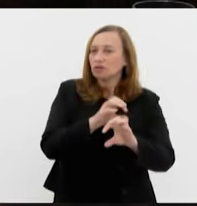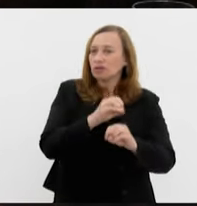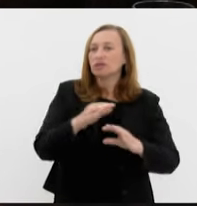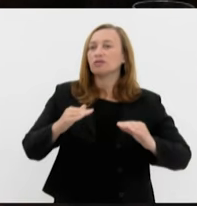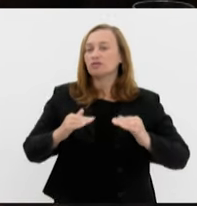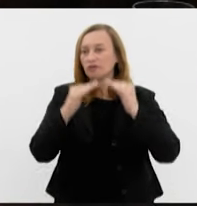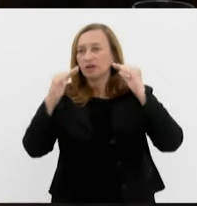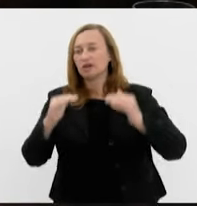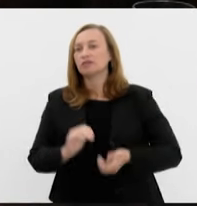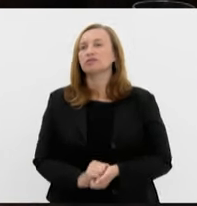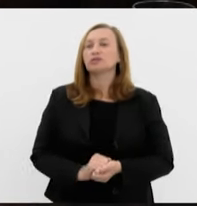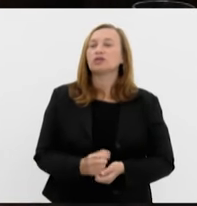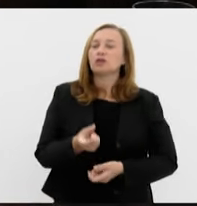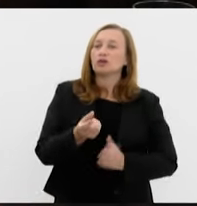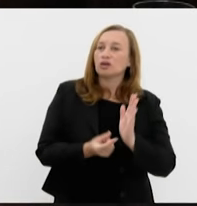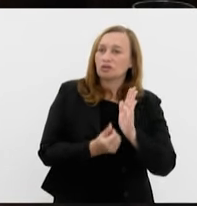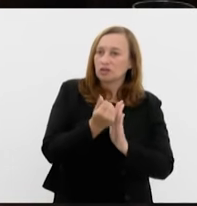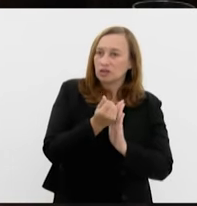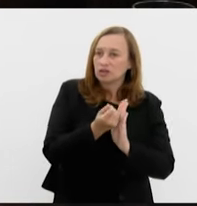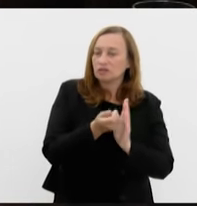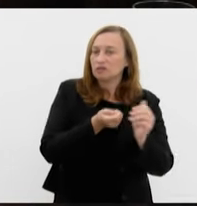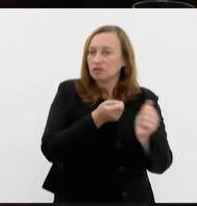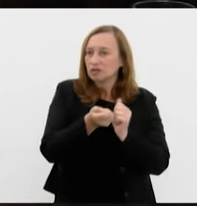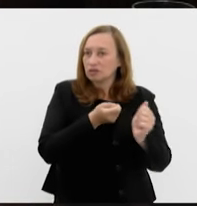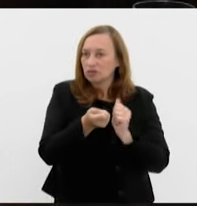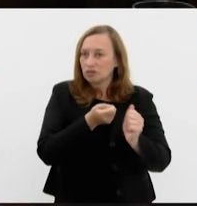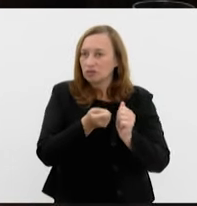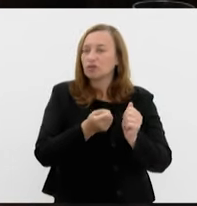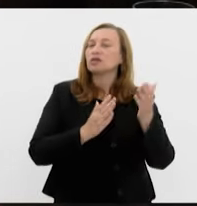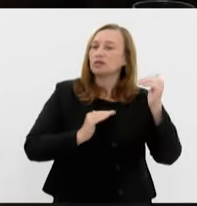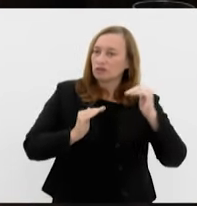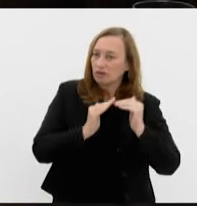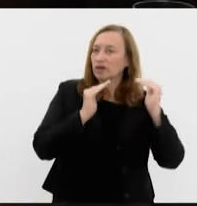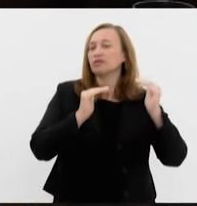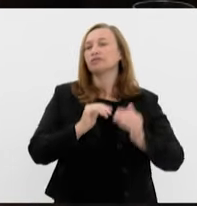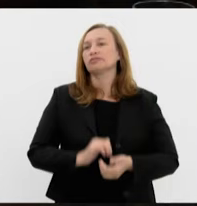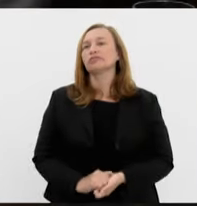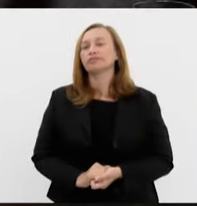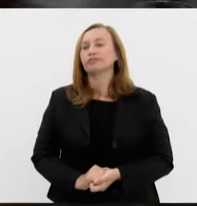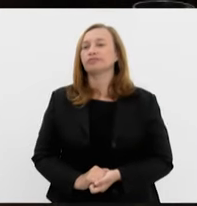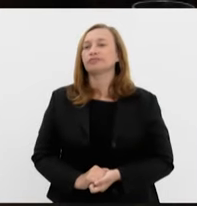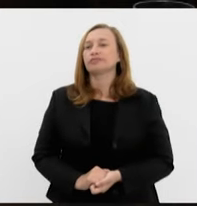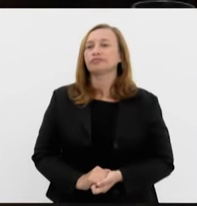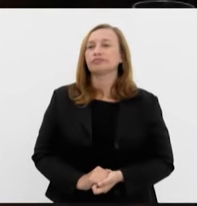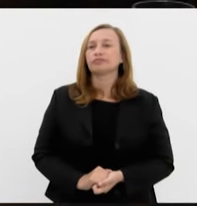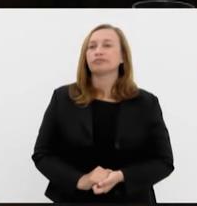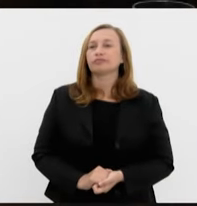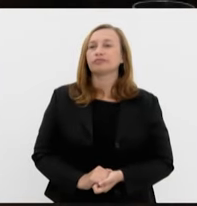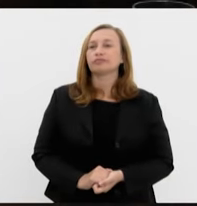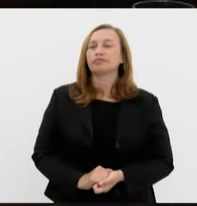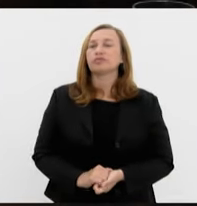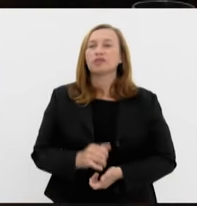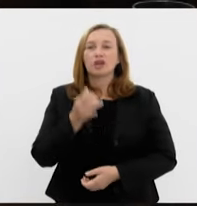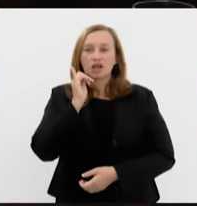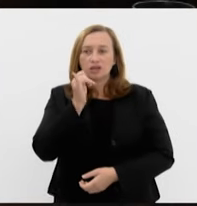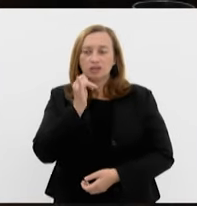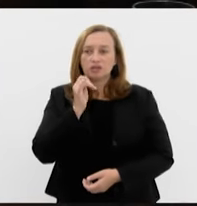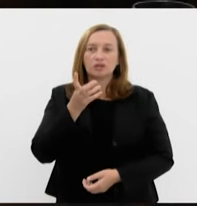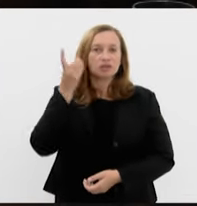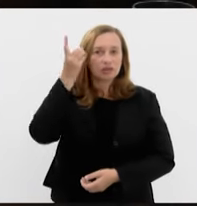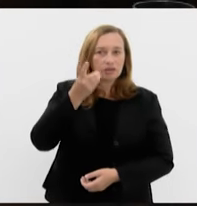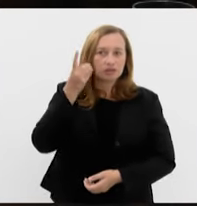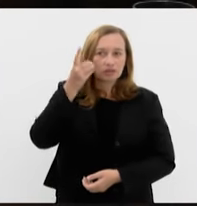favorável de orçamento finança fiscalização financeira e controle favorável relatores